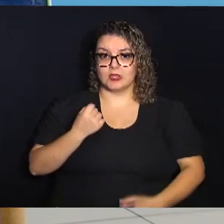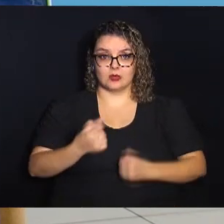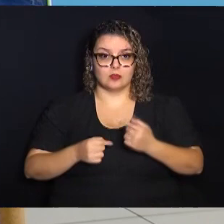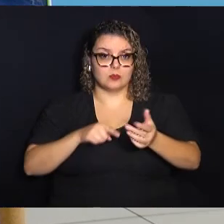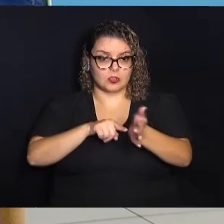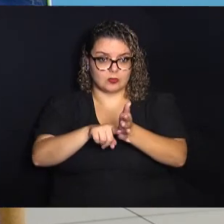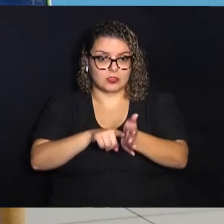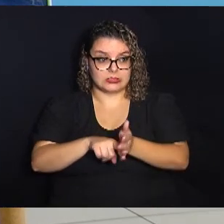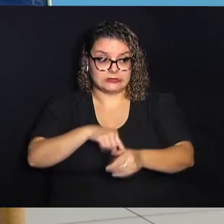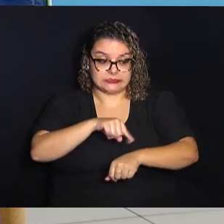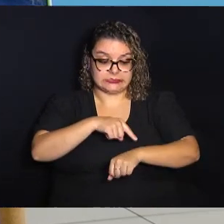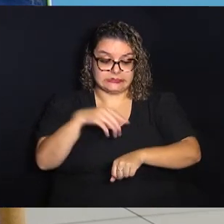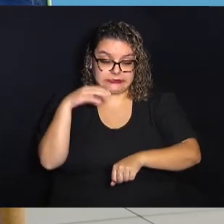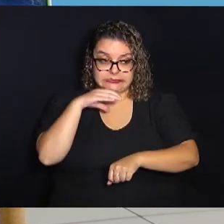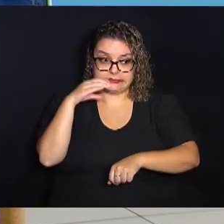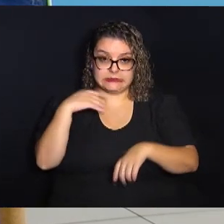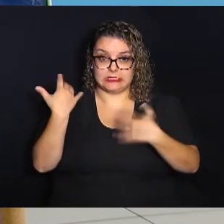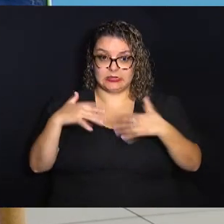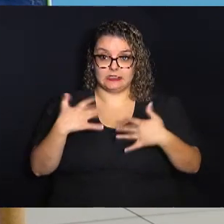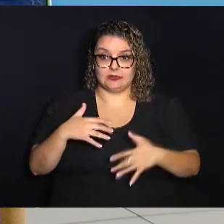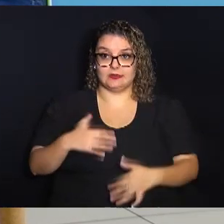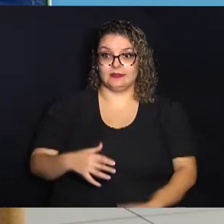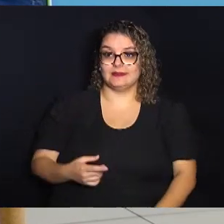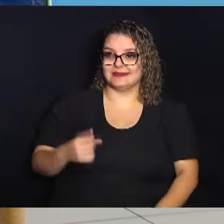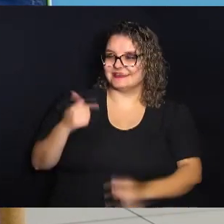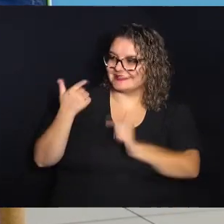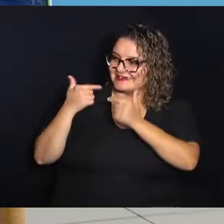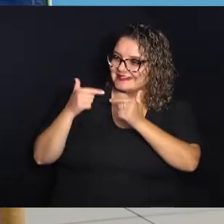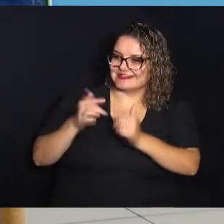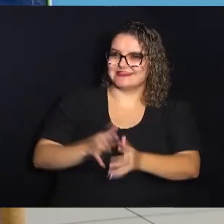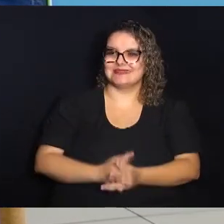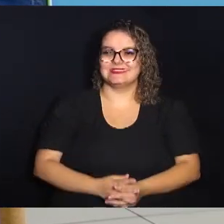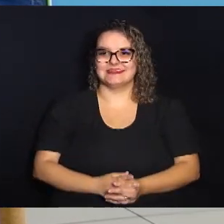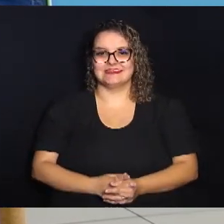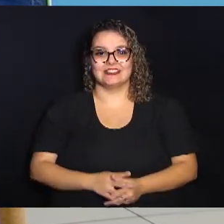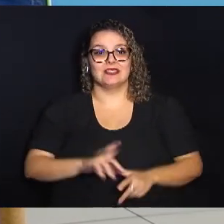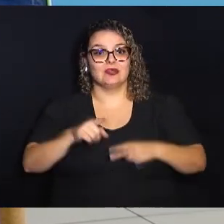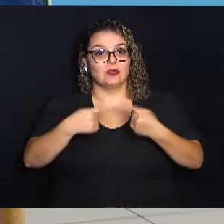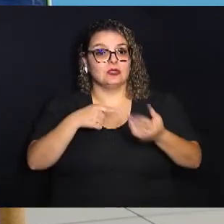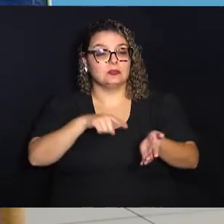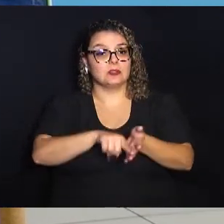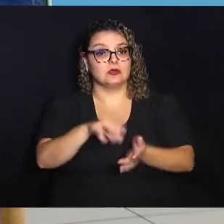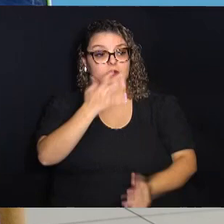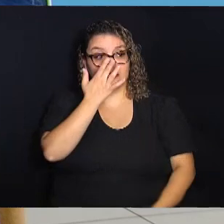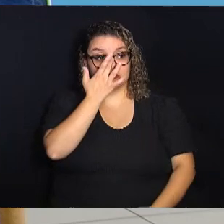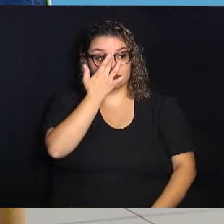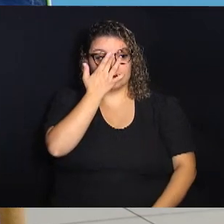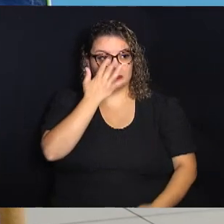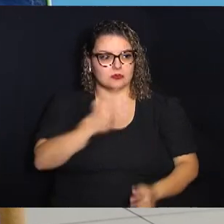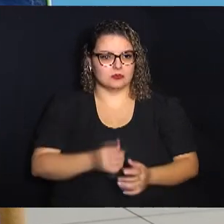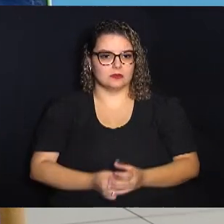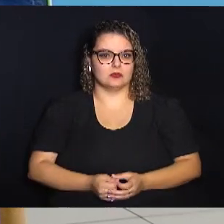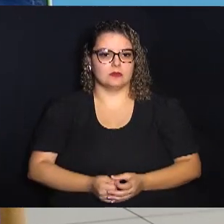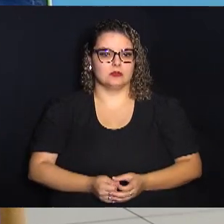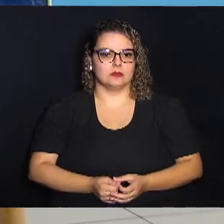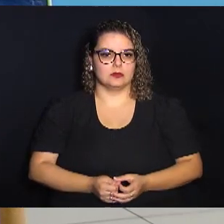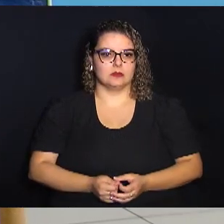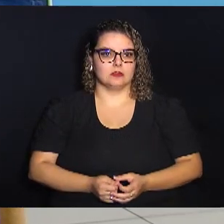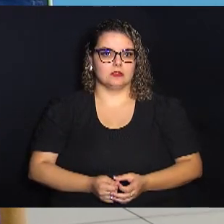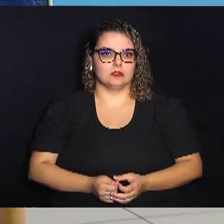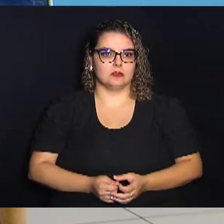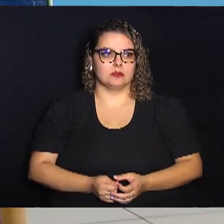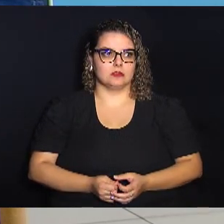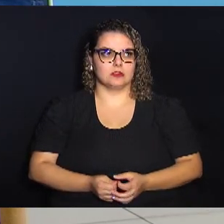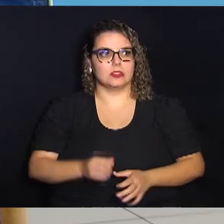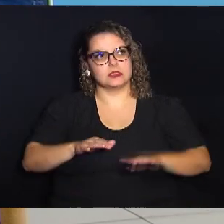algumas perguntas, o tempo está passando rápido, viu, Natália? Outra pergunta que às vezes as